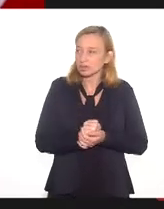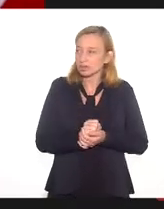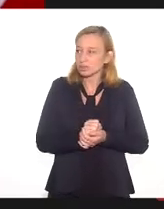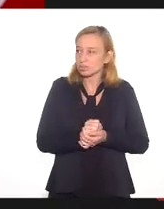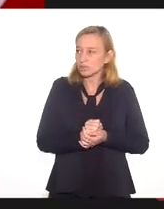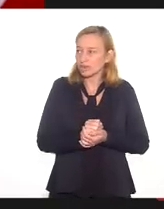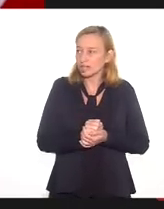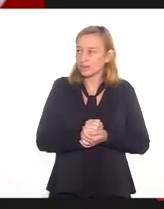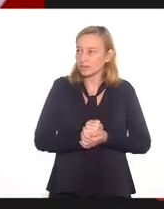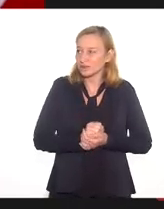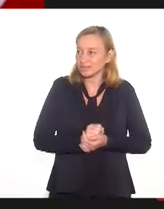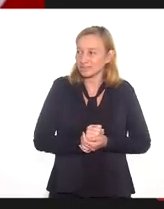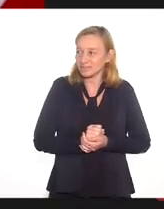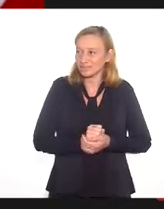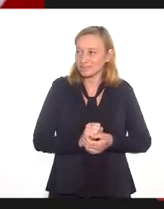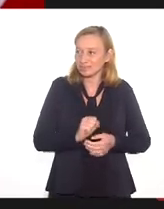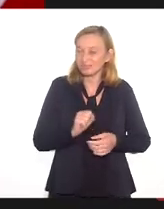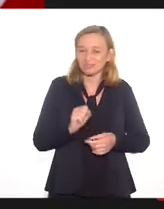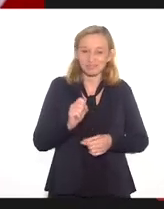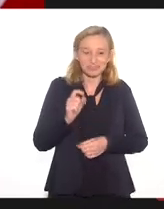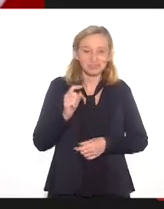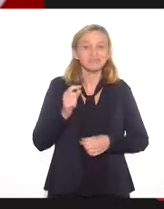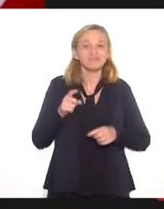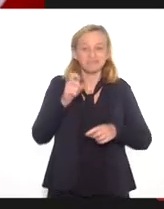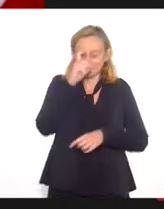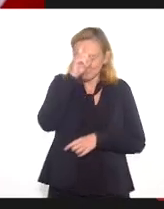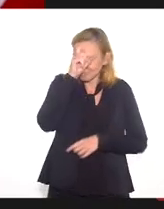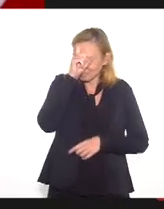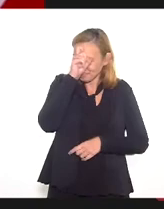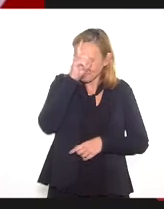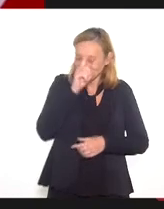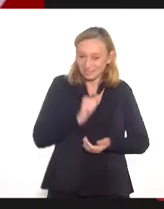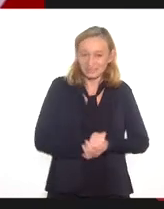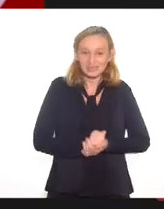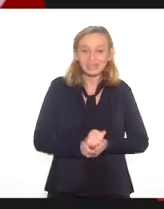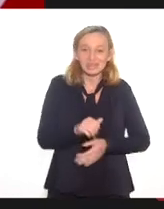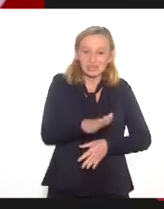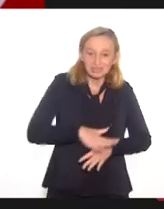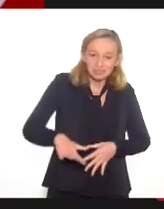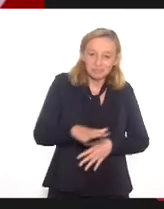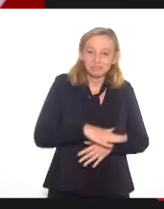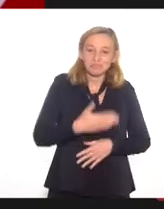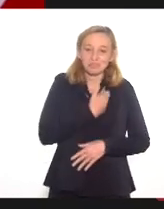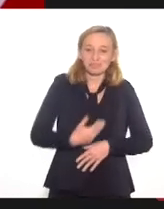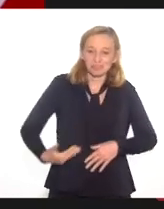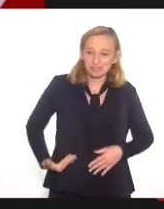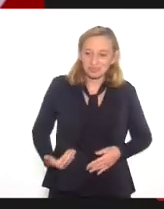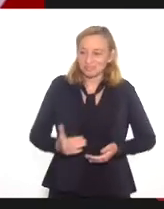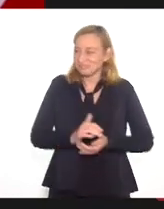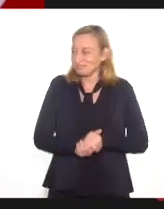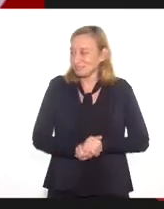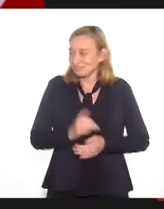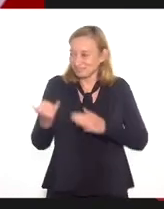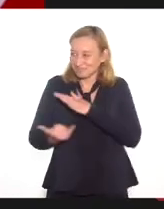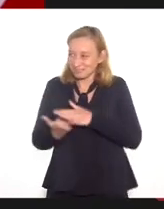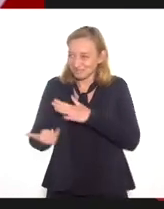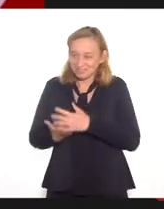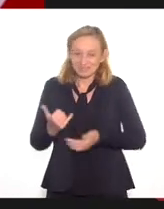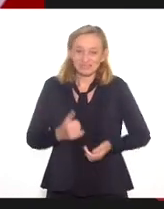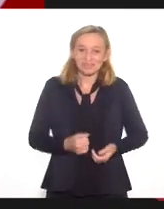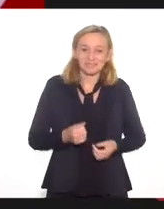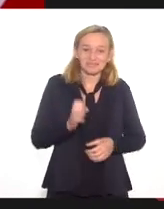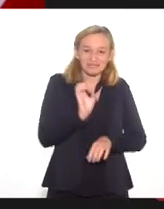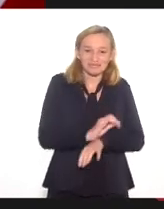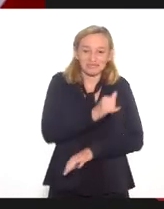para estoque e para hospitais para espaços públicos né institucionais do